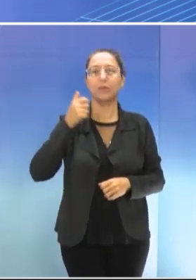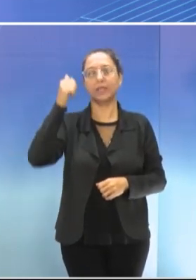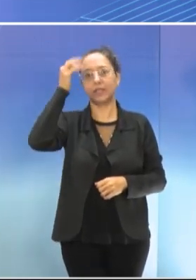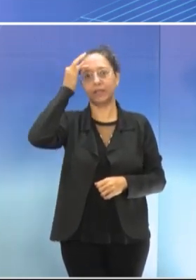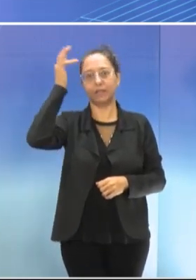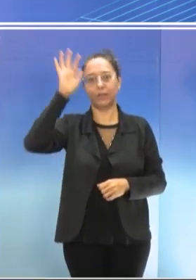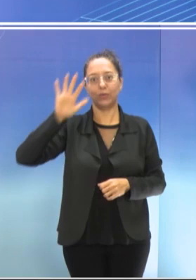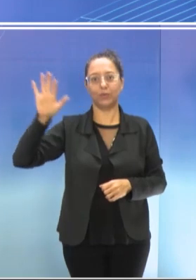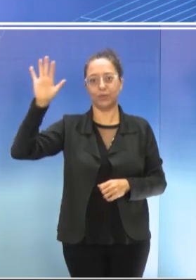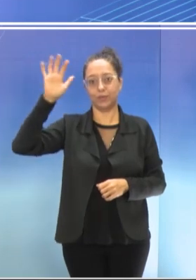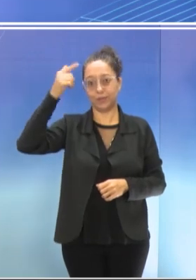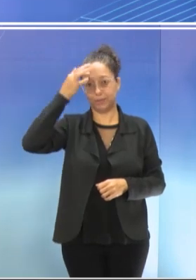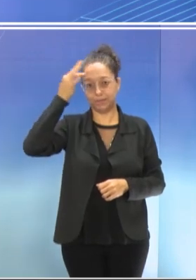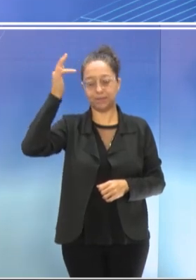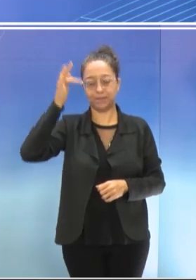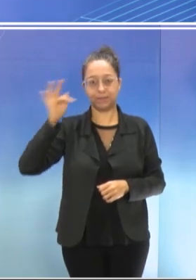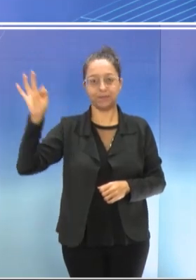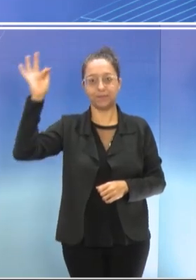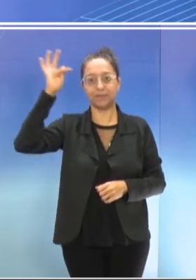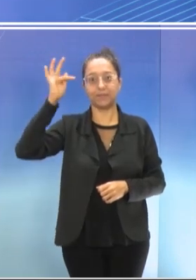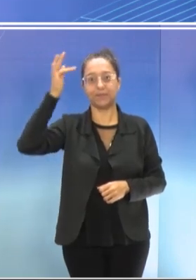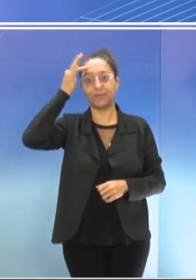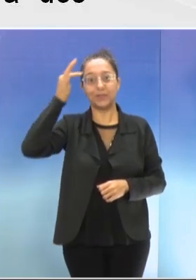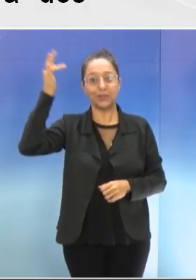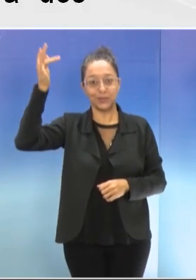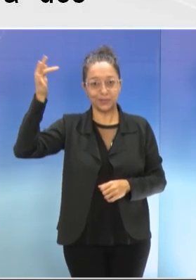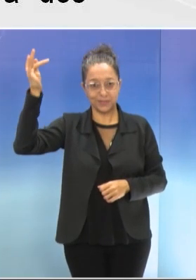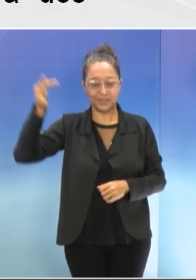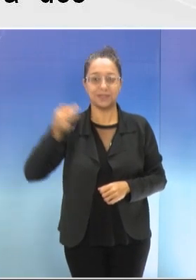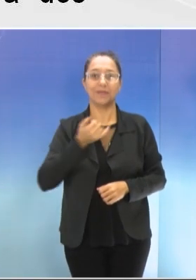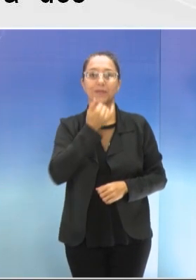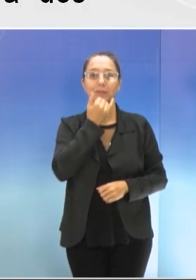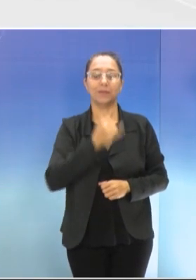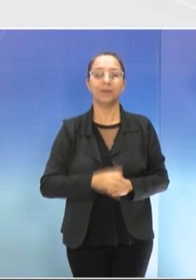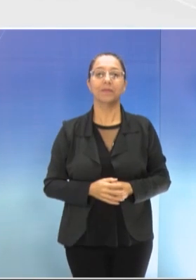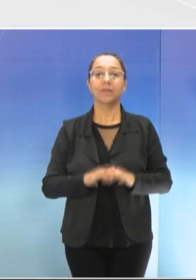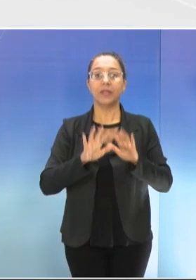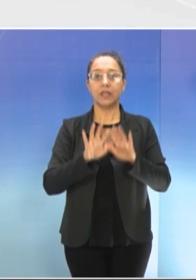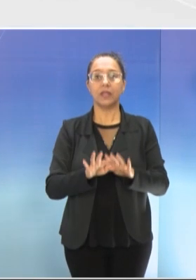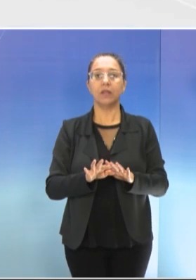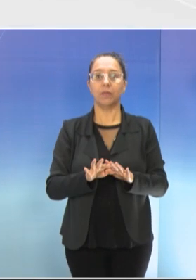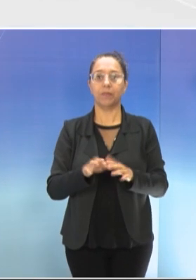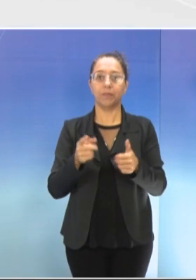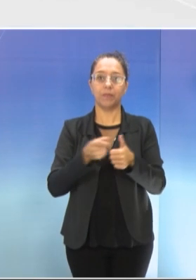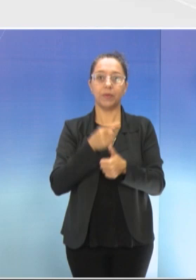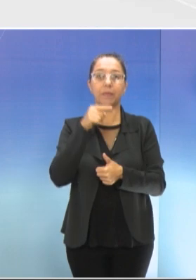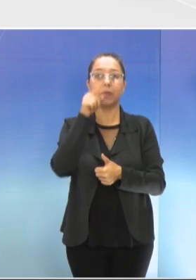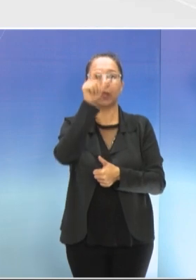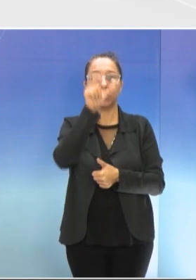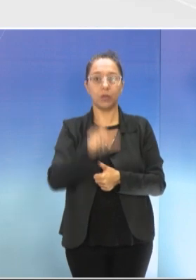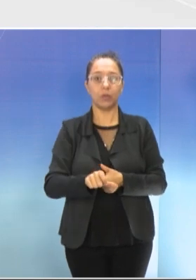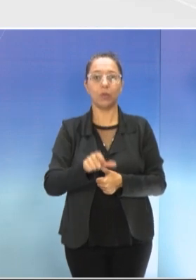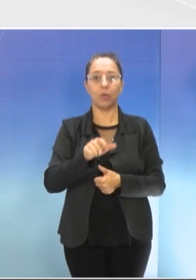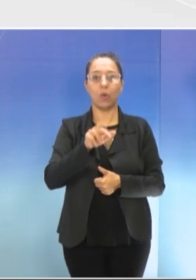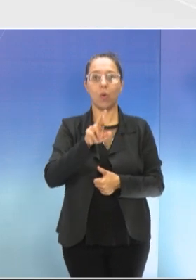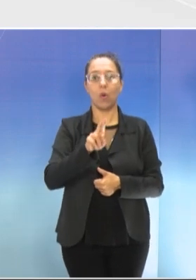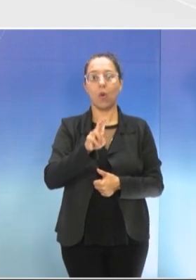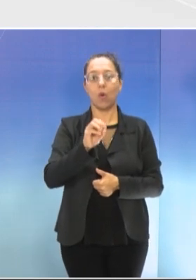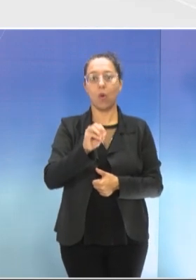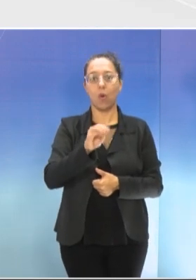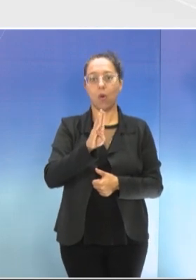isso que é bonito na filosofia. Então vamos lá. Vimos que o primeiro autor, então, fala que o ser humano é